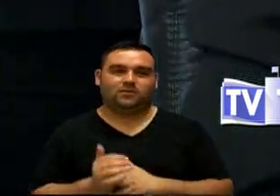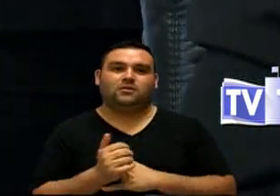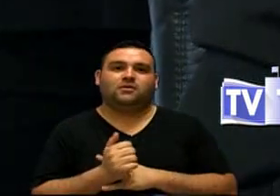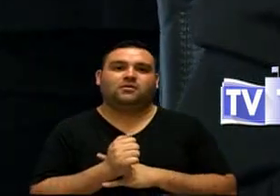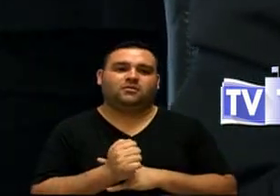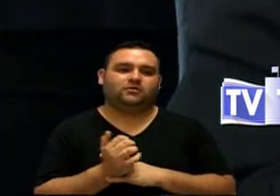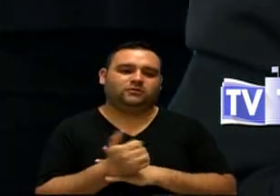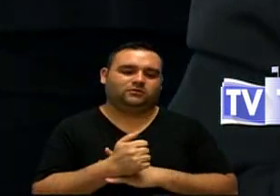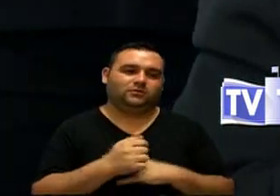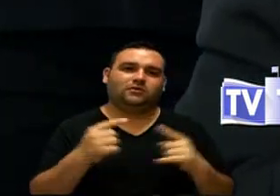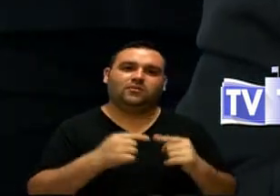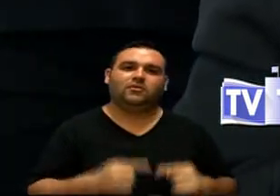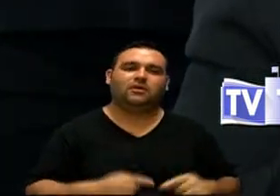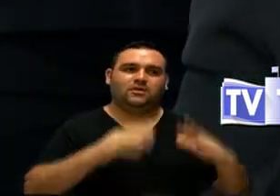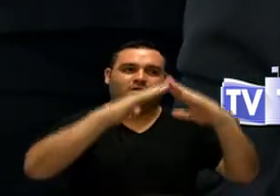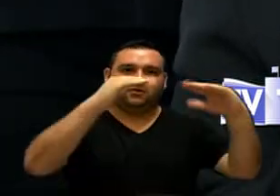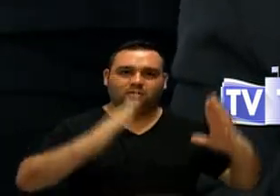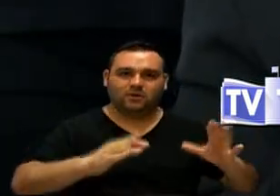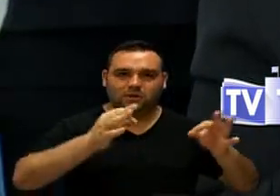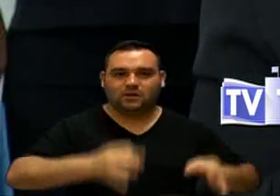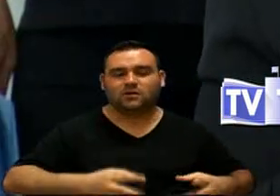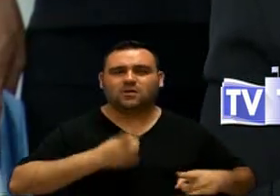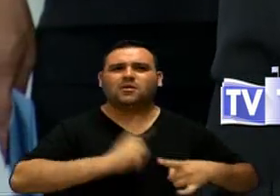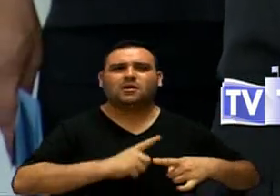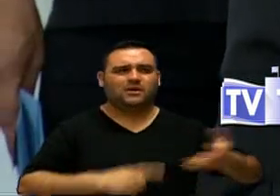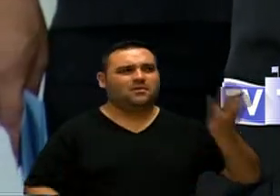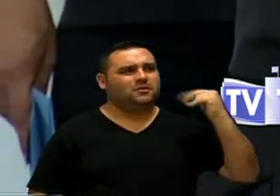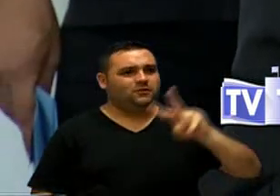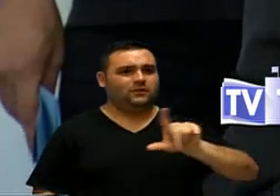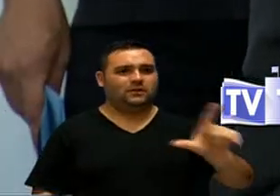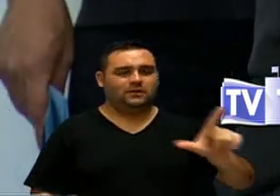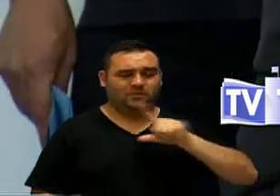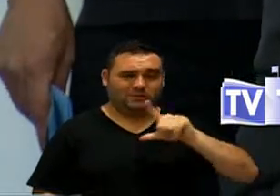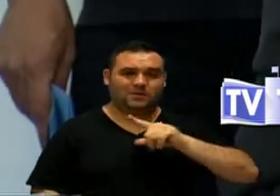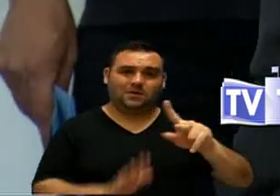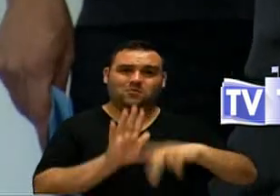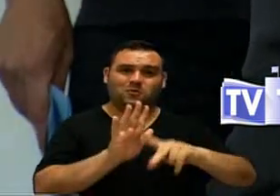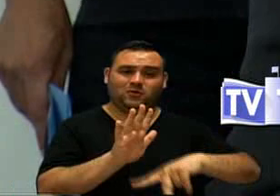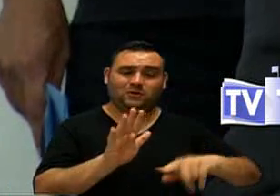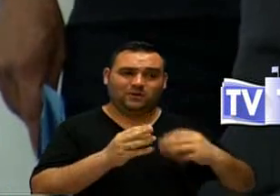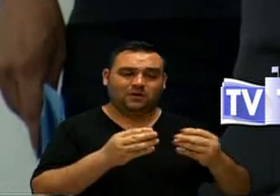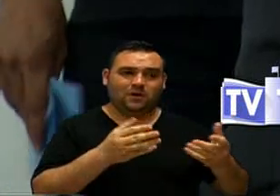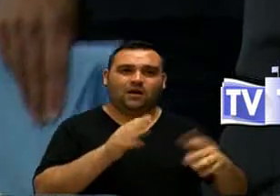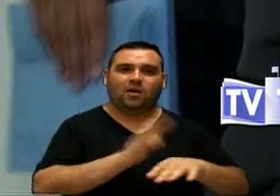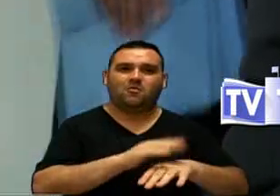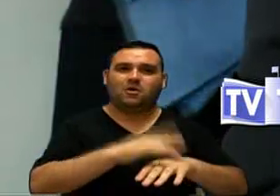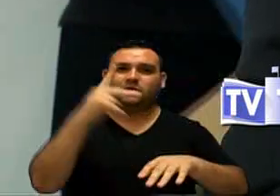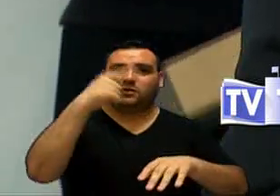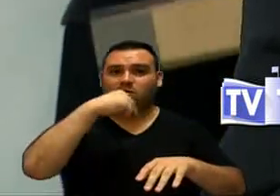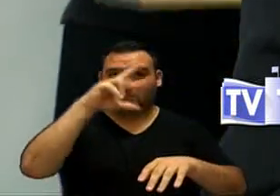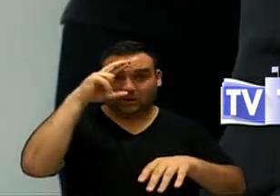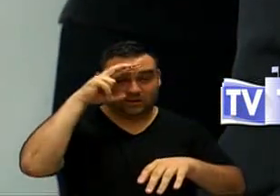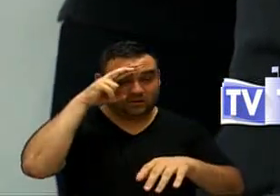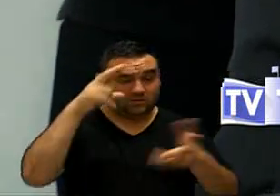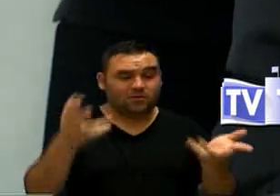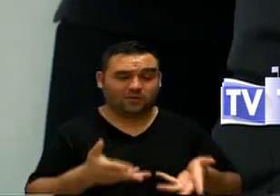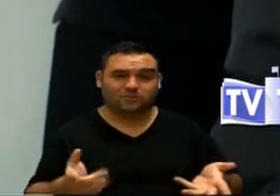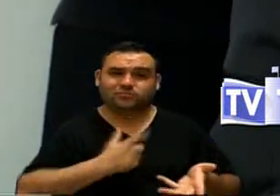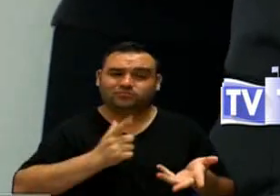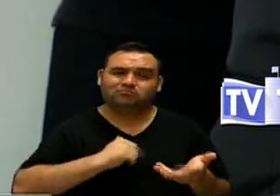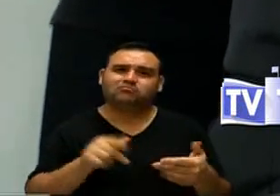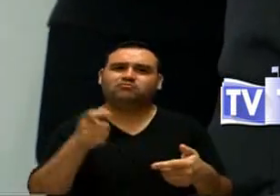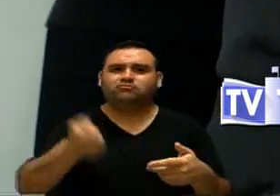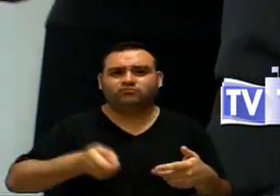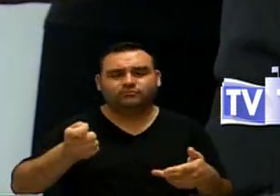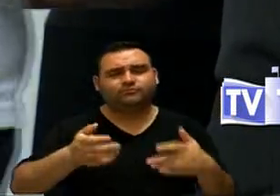a implantação do ginásio ali, que foi na época do Vitor Lipe, já tem o projeto e está na mão do nosso prefeito agora, o Crespo. Então,